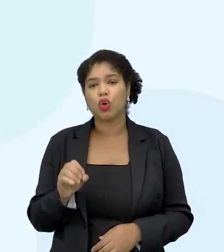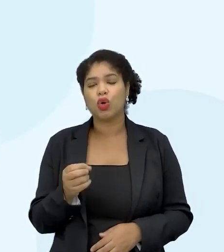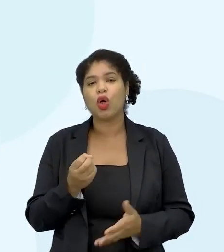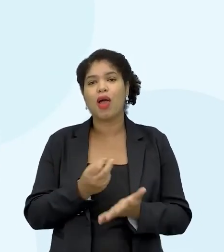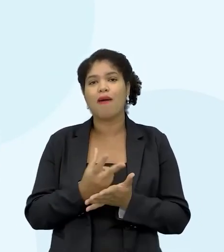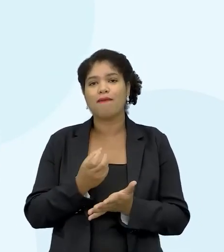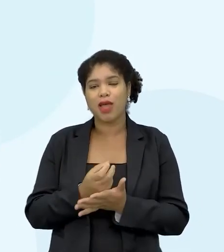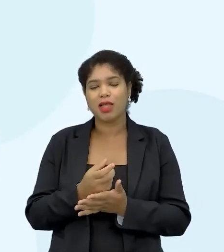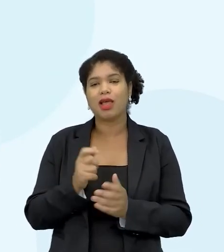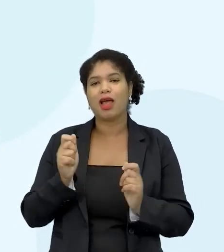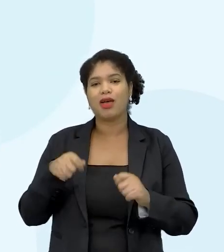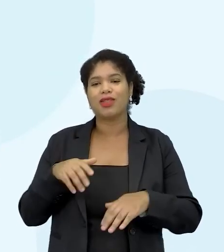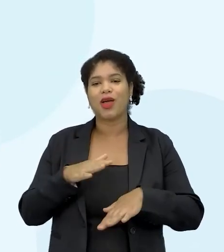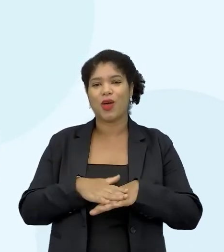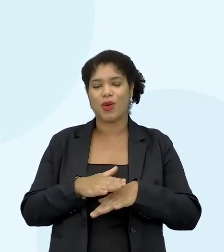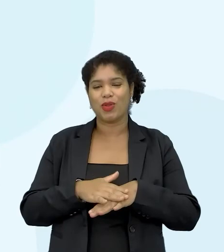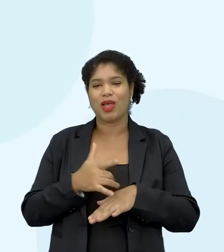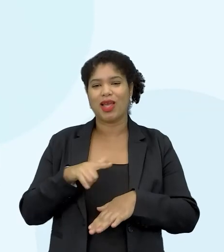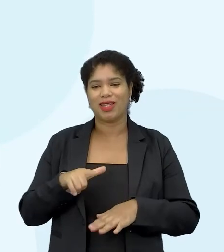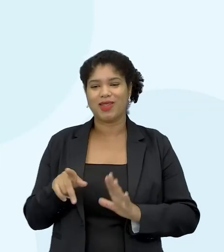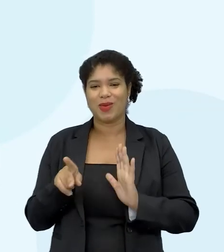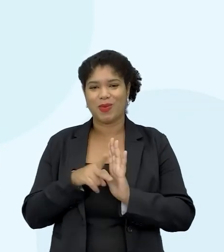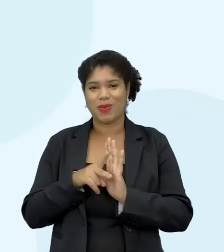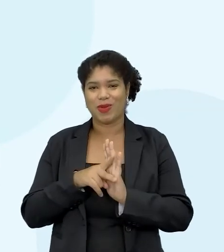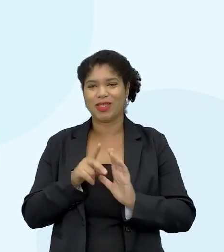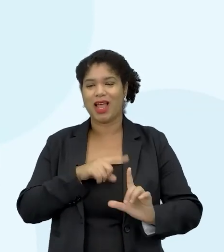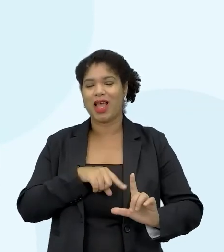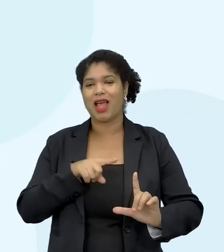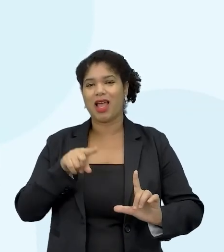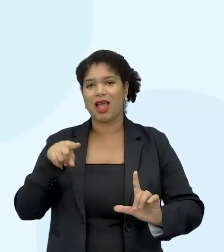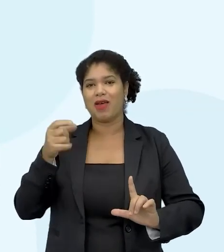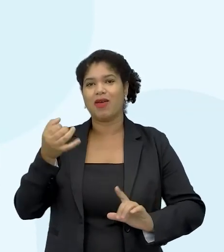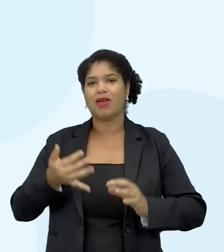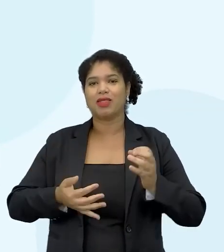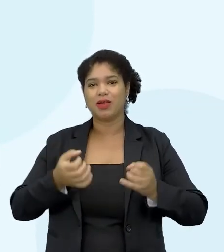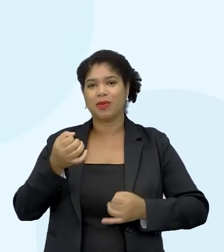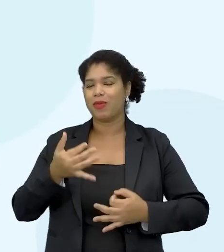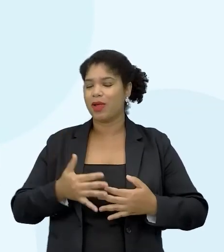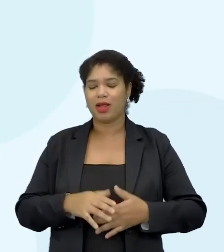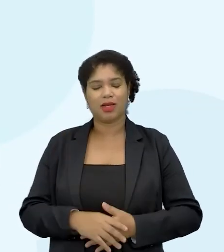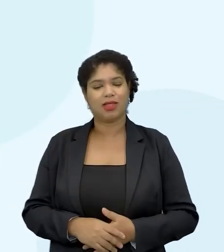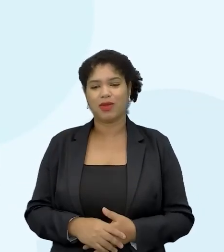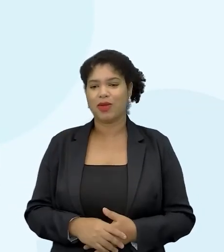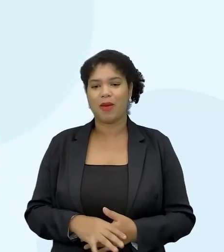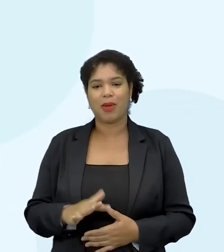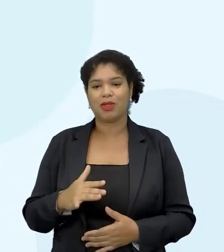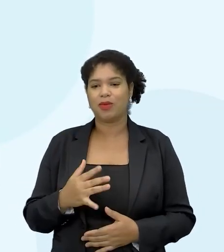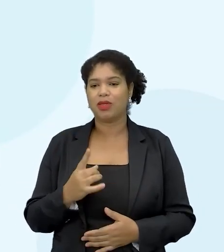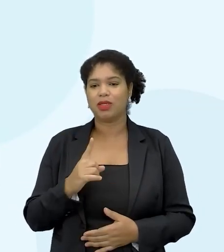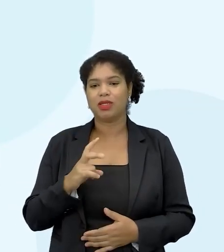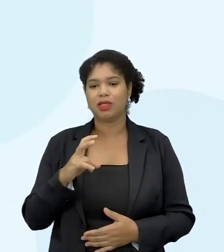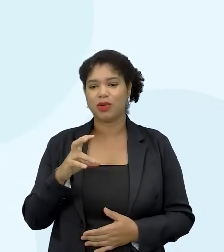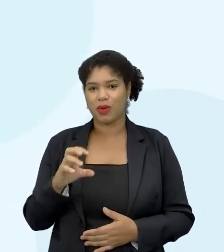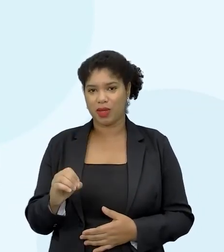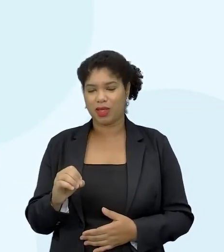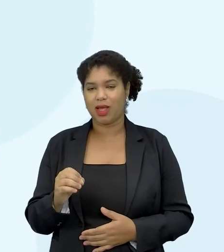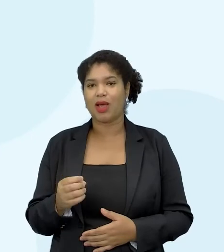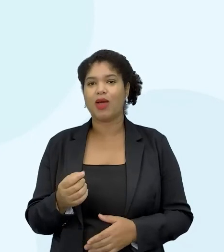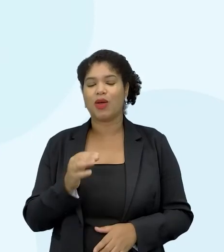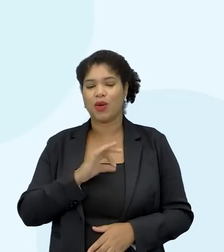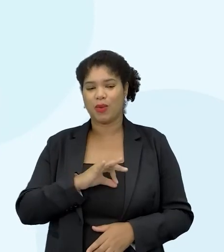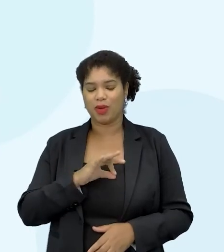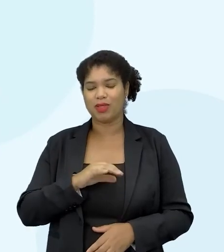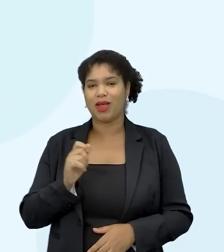seja maior que o custo, o gráfico aí, ele diz que você tem que vender pelo menos 150 camisetas. Até